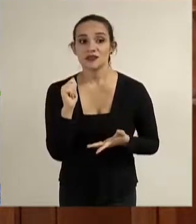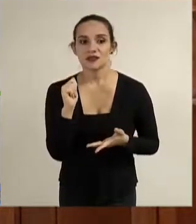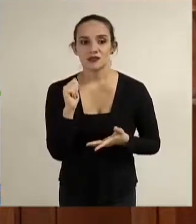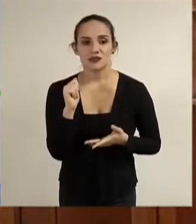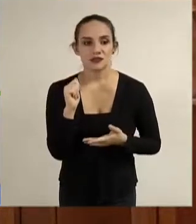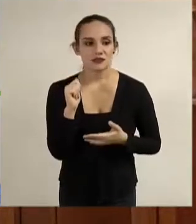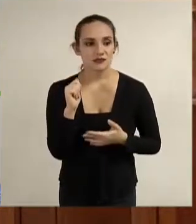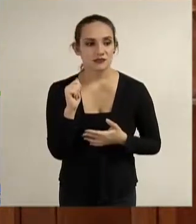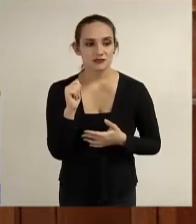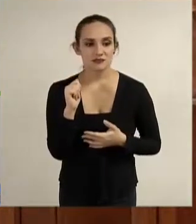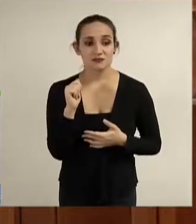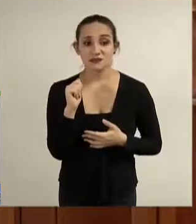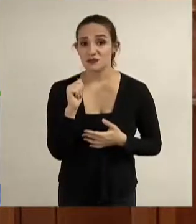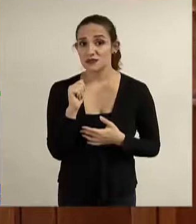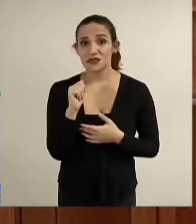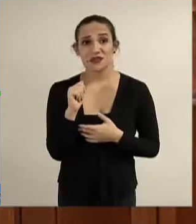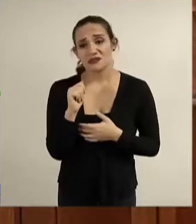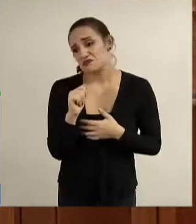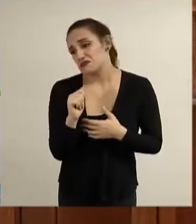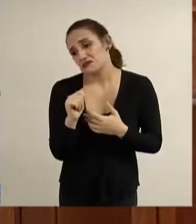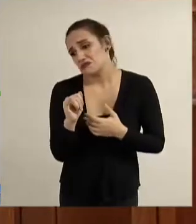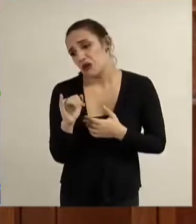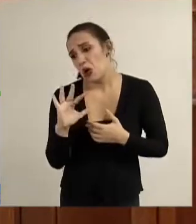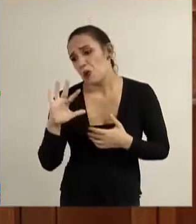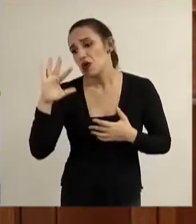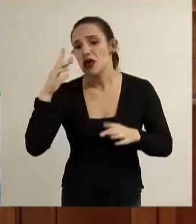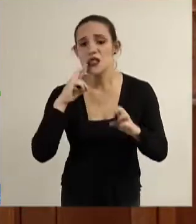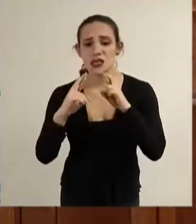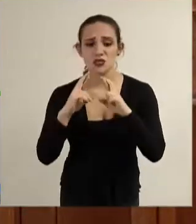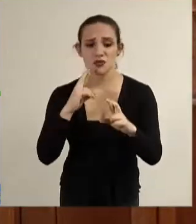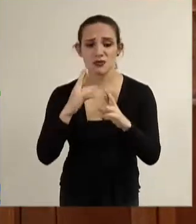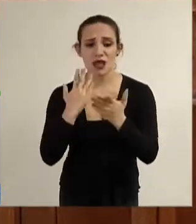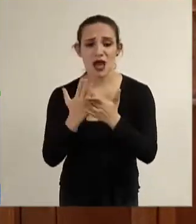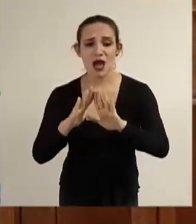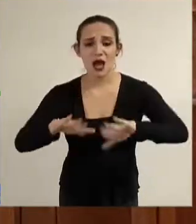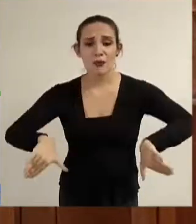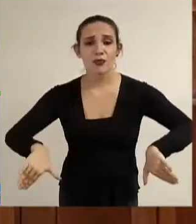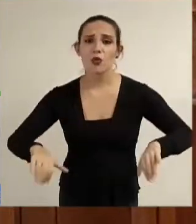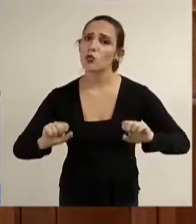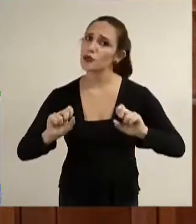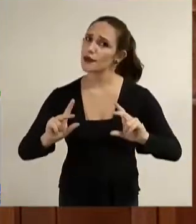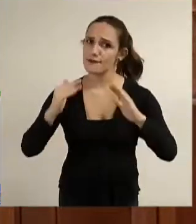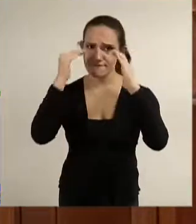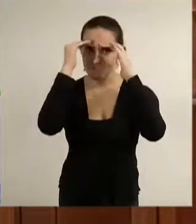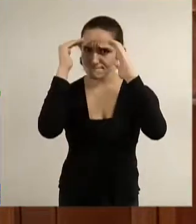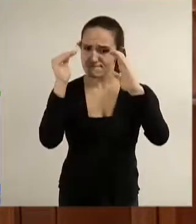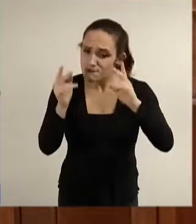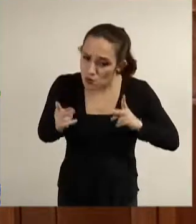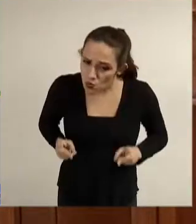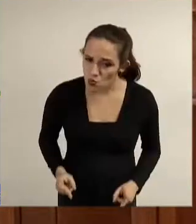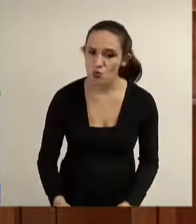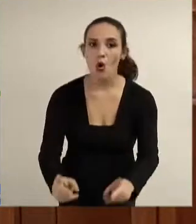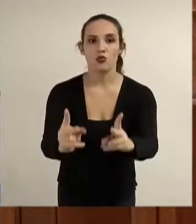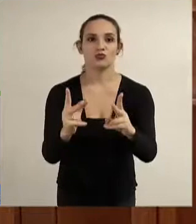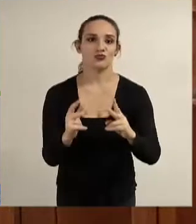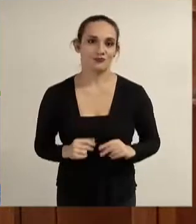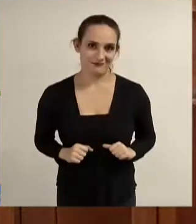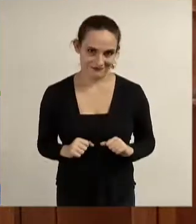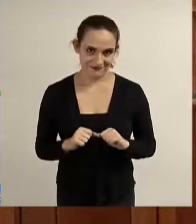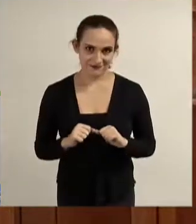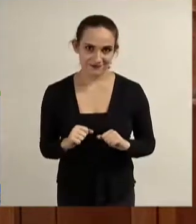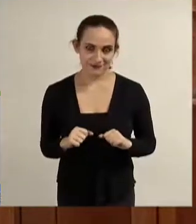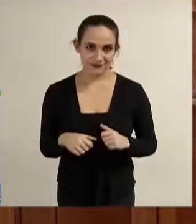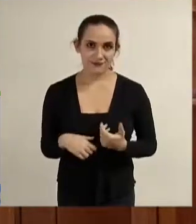a continuidade de um relacionamento sentimental, amoroso, é preciso que haja o respeito. E aí é